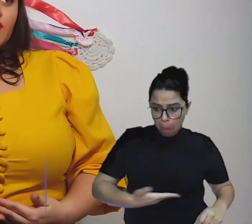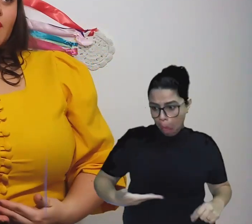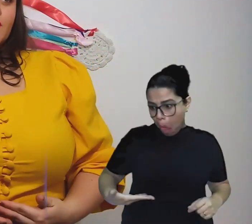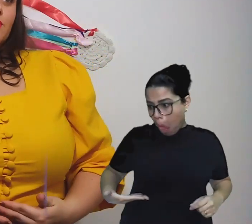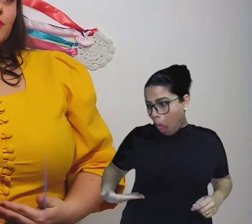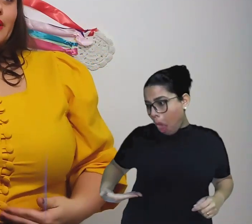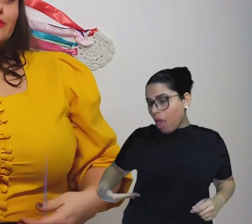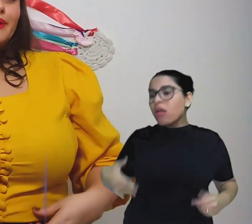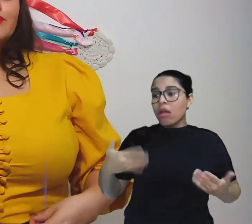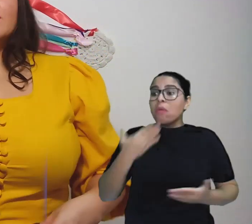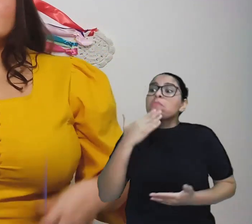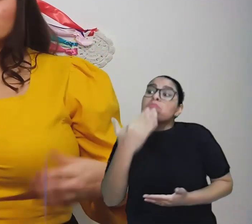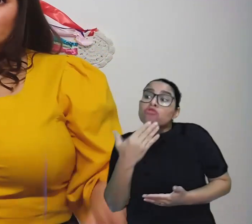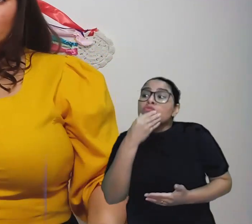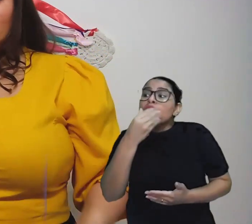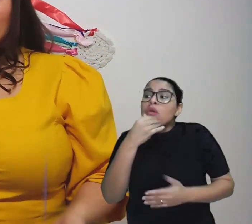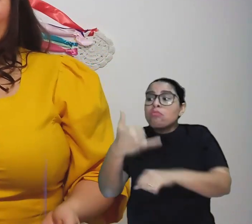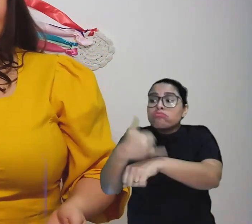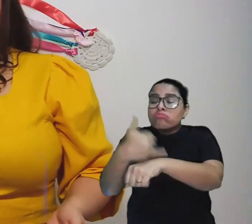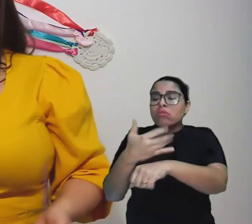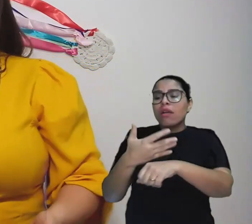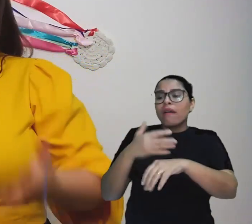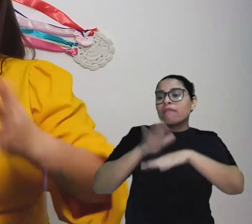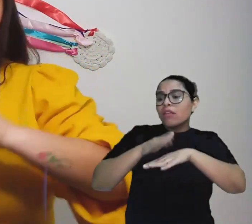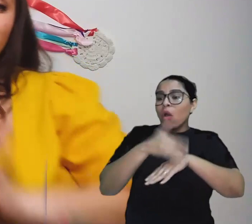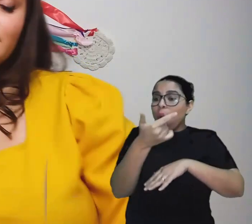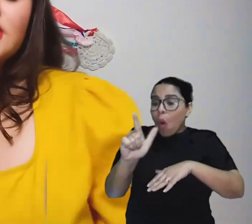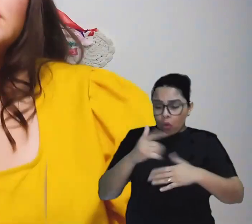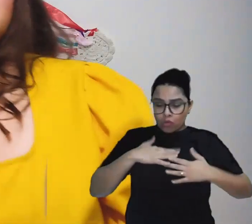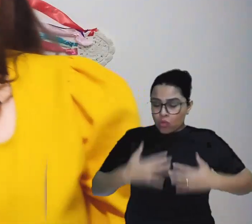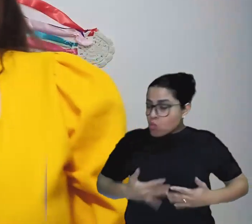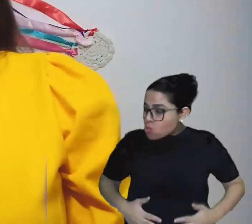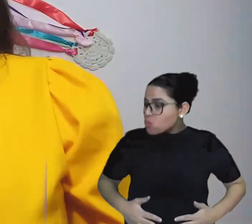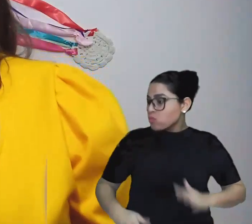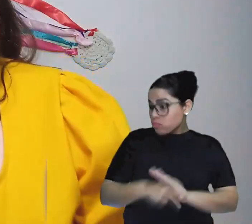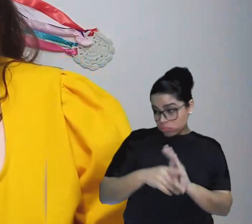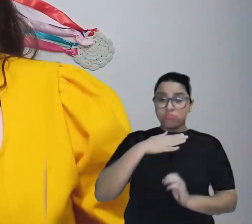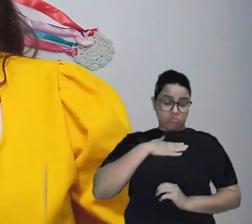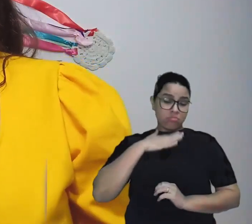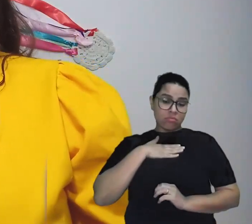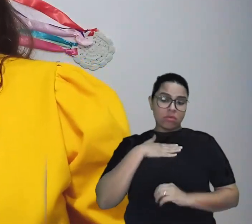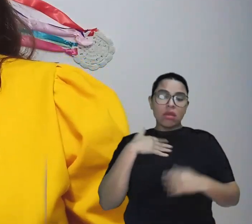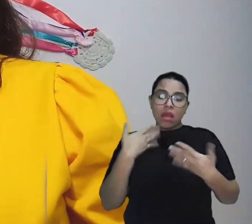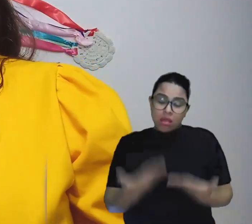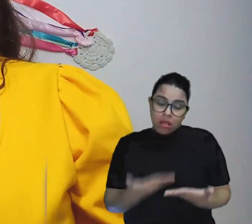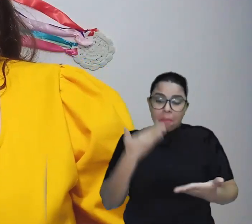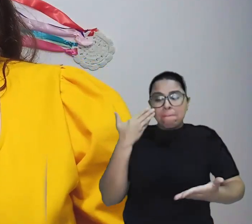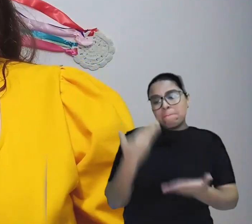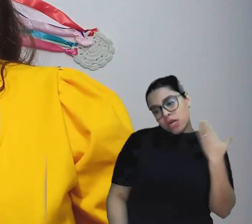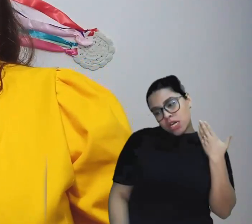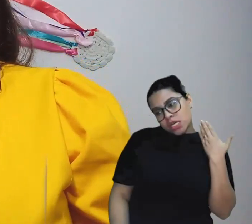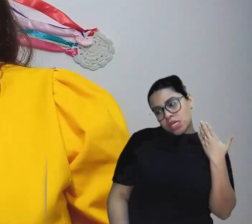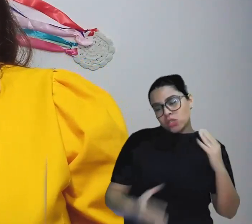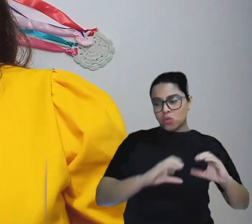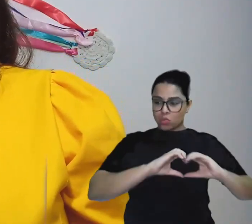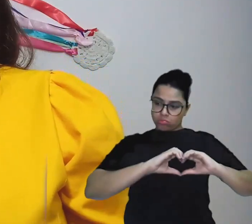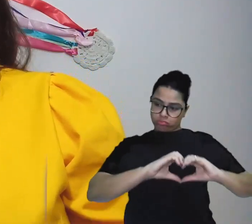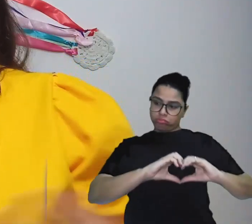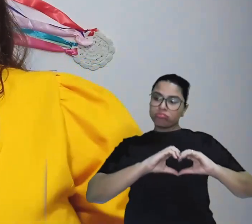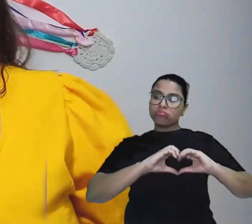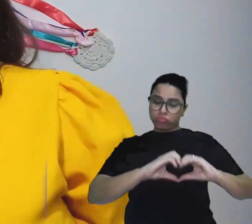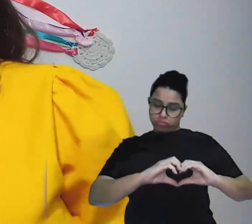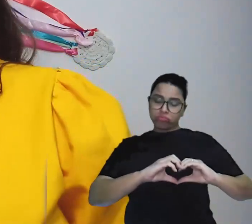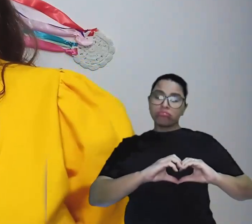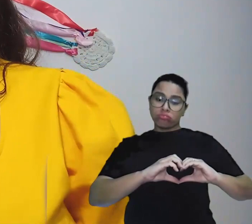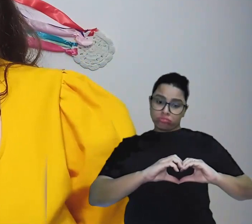Eu tive que pedir pro latoeiro fazer um novo corpo para mim. E foi daí que eu perdi meu coração. Como